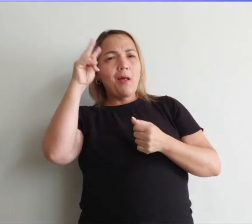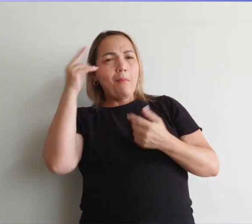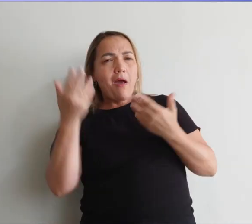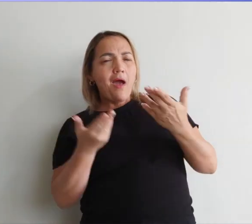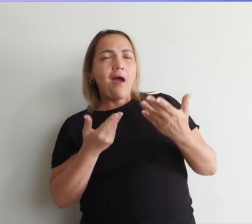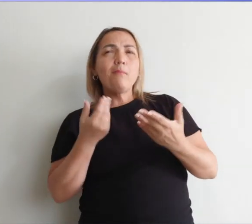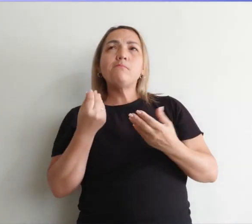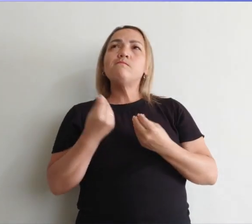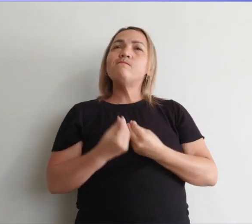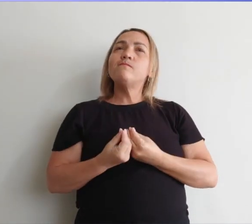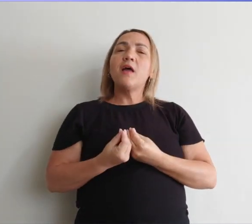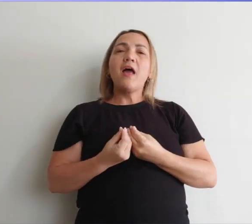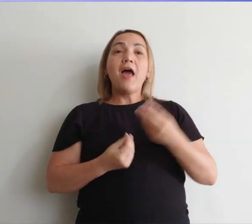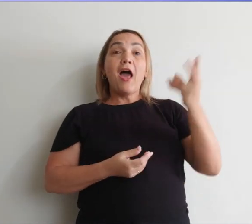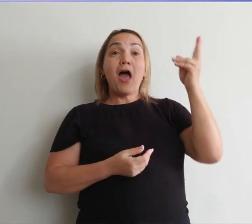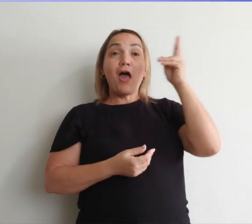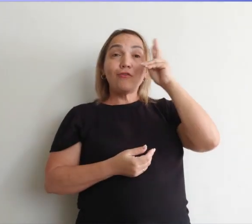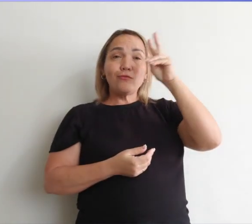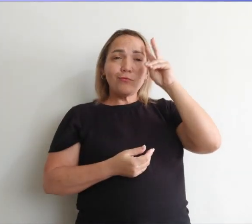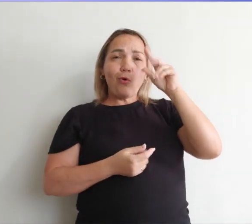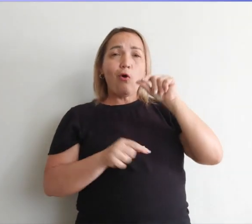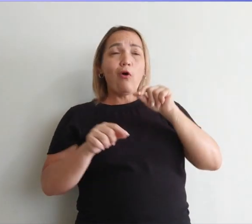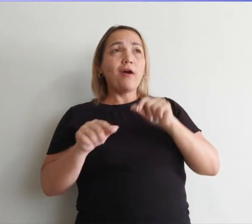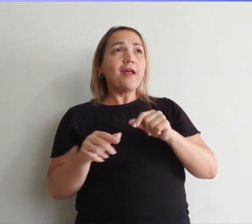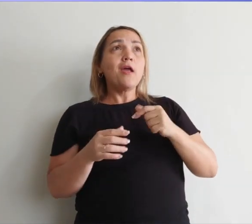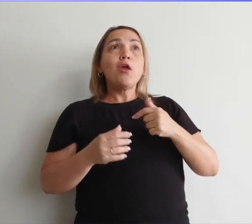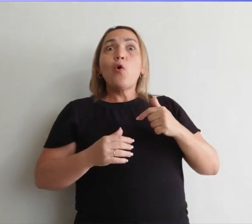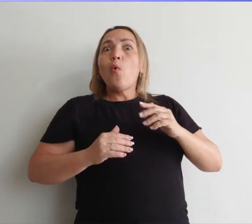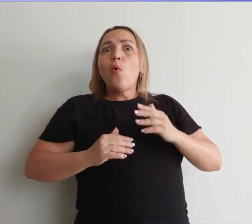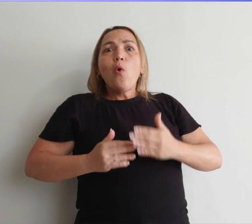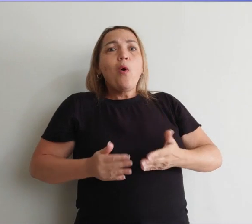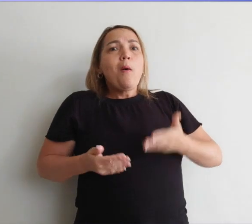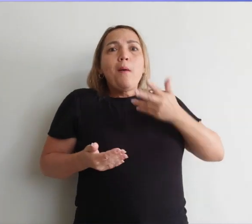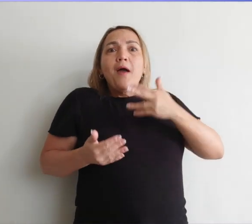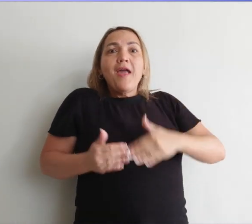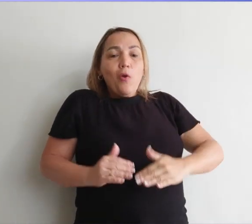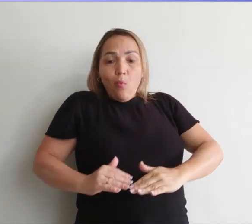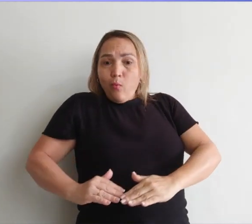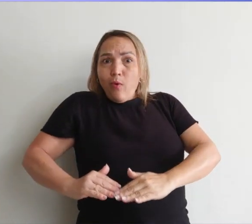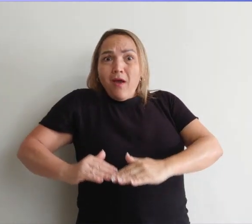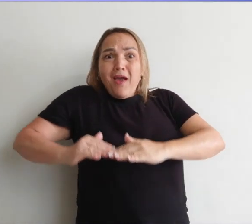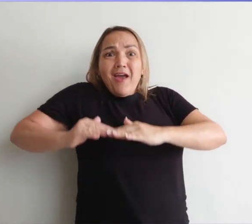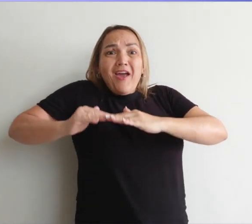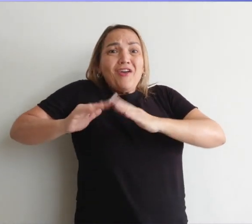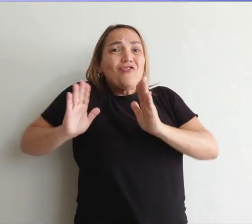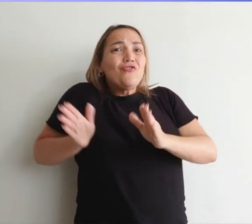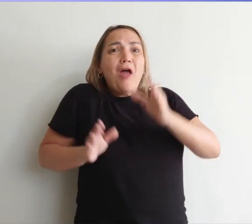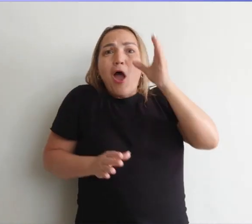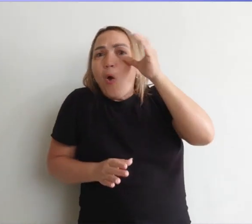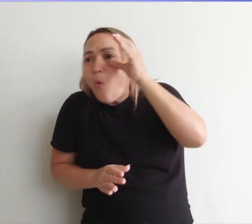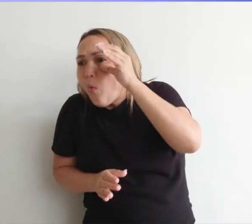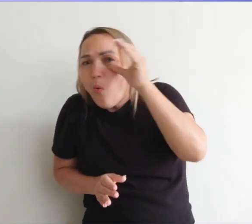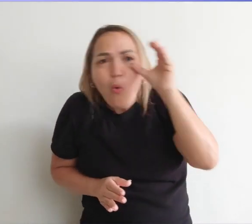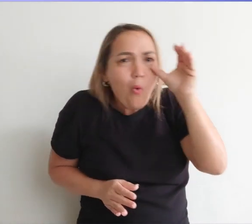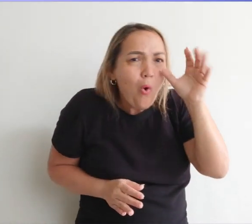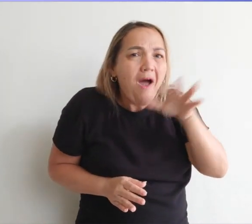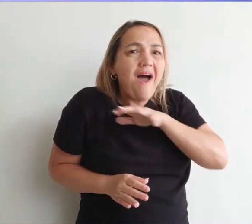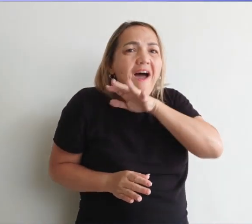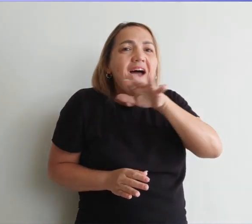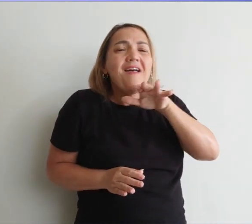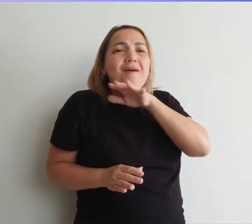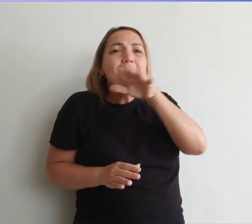né? Olha, aquela história, desde que eu me lembro por gente, eu era curioso e via os